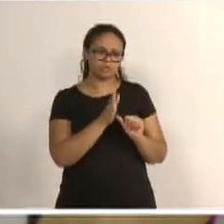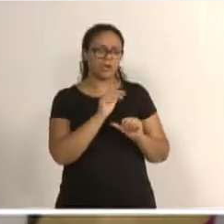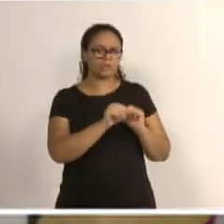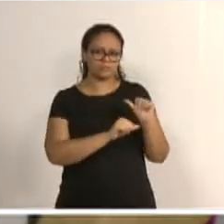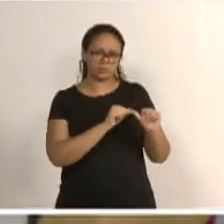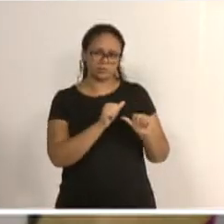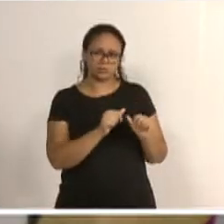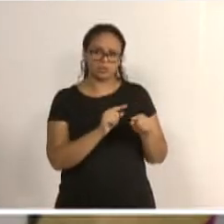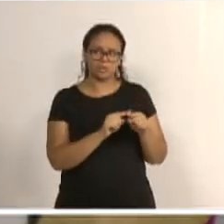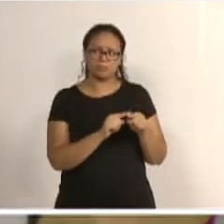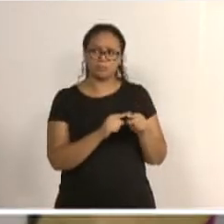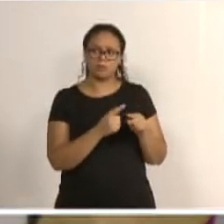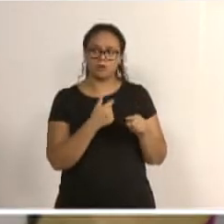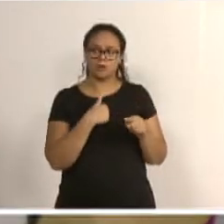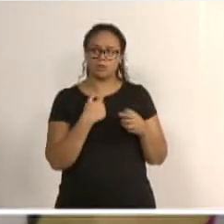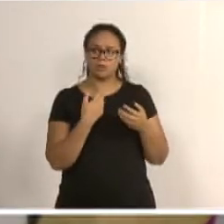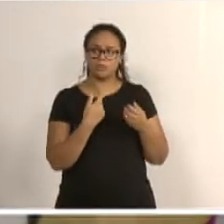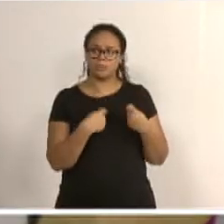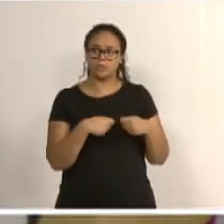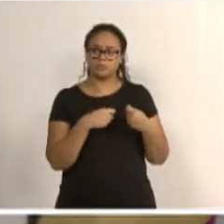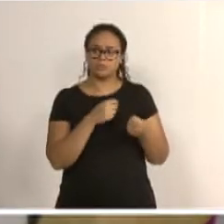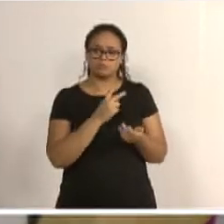puder manter o meu tempo...